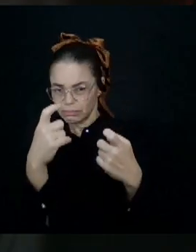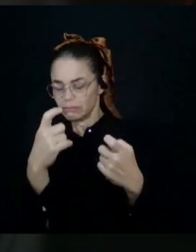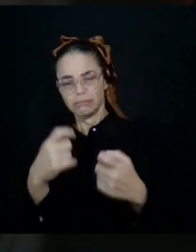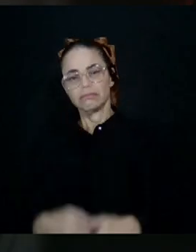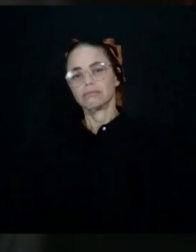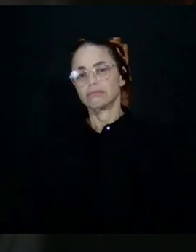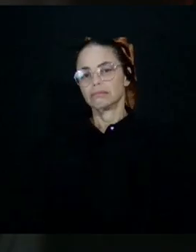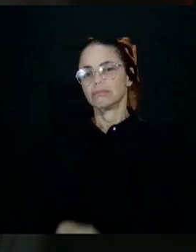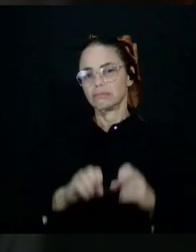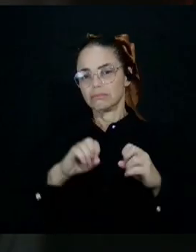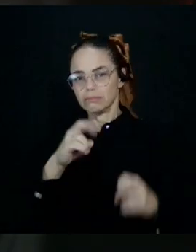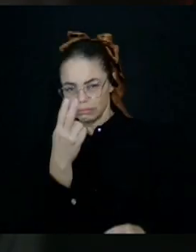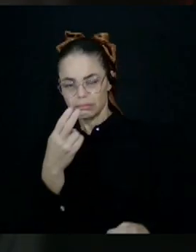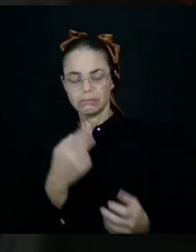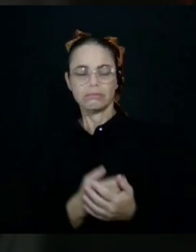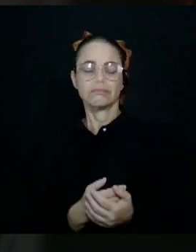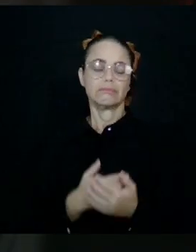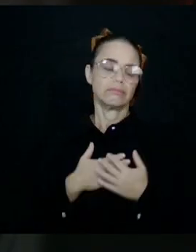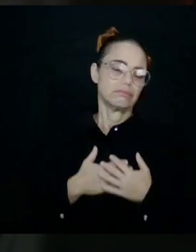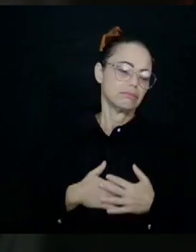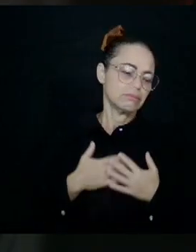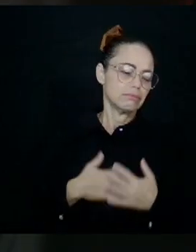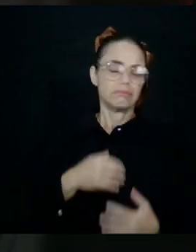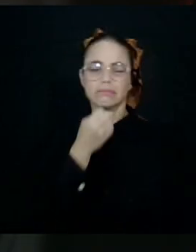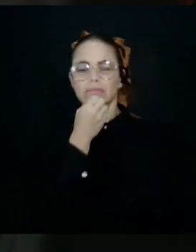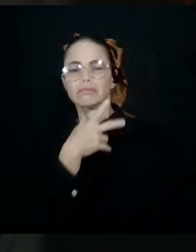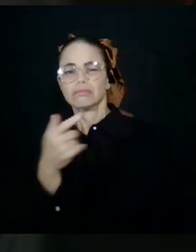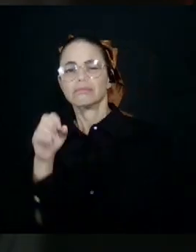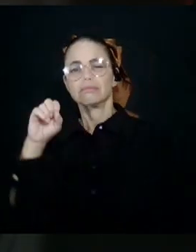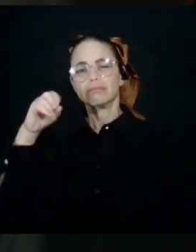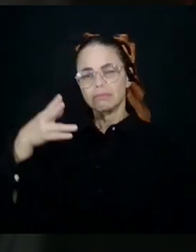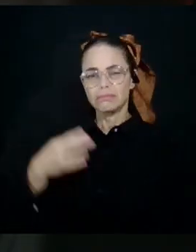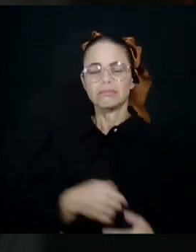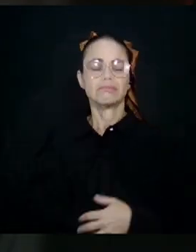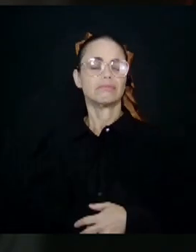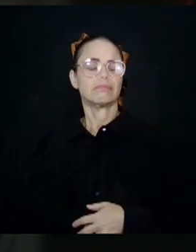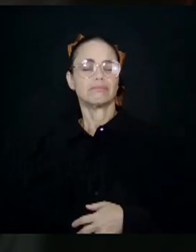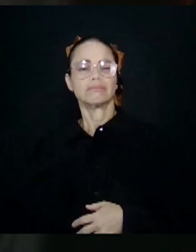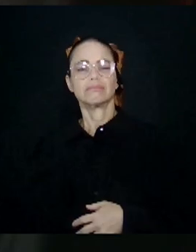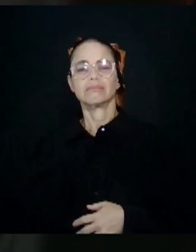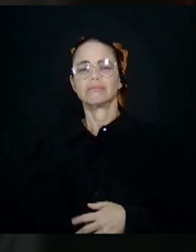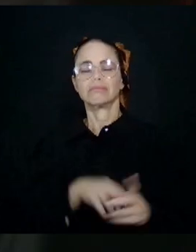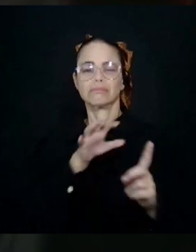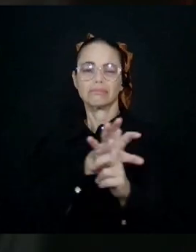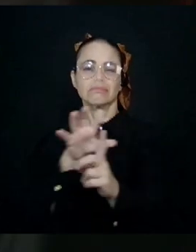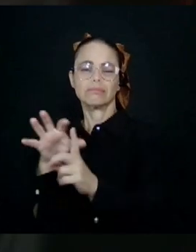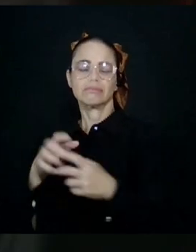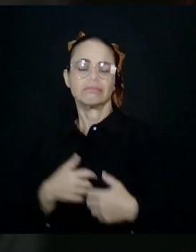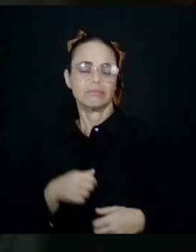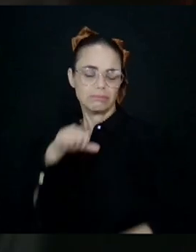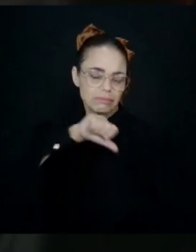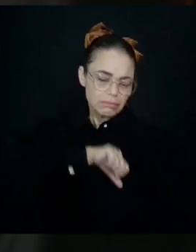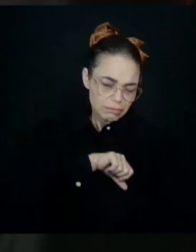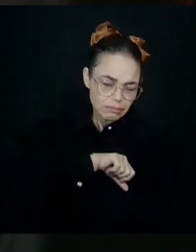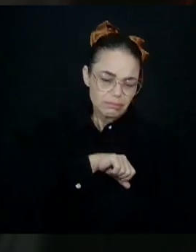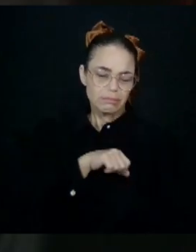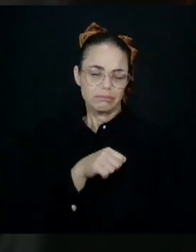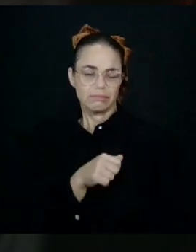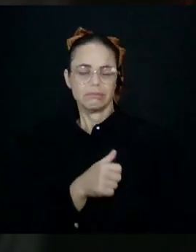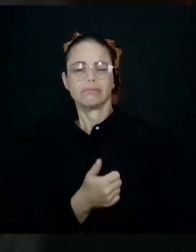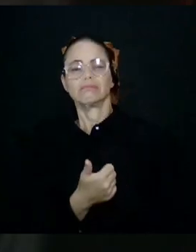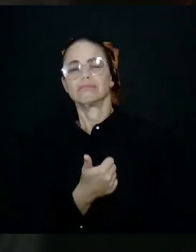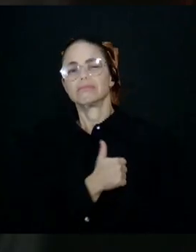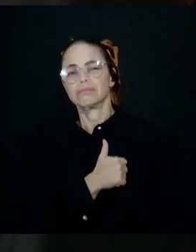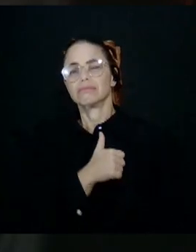tem. Como que isso atinge a autoestima das mulheres, né? Como